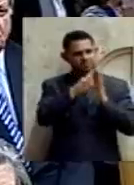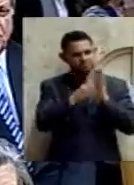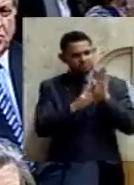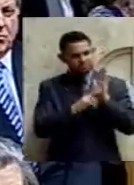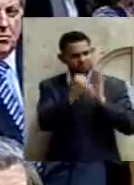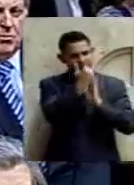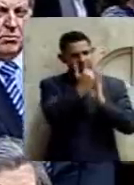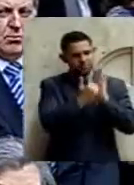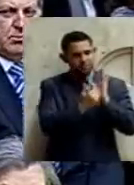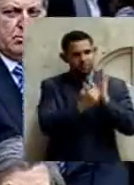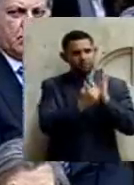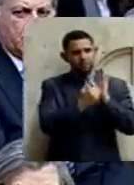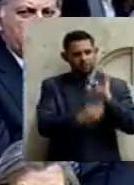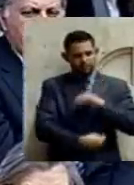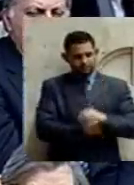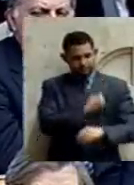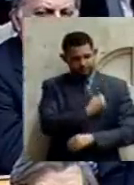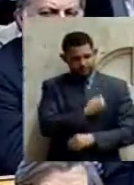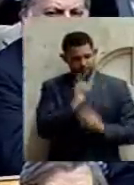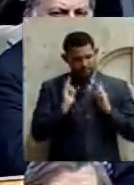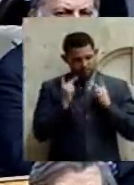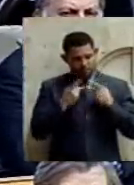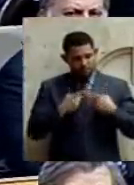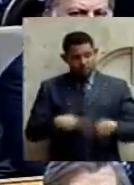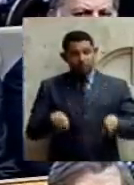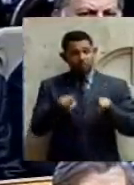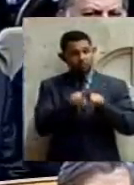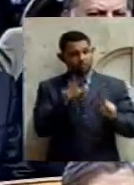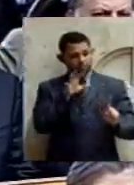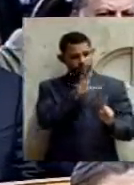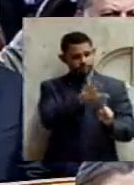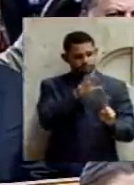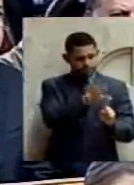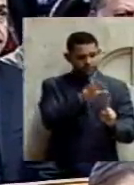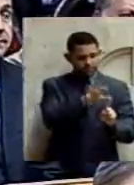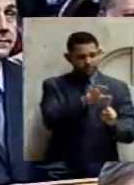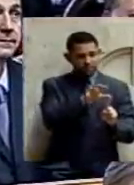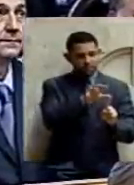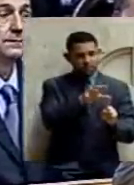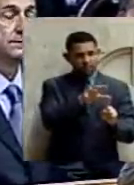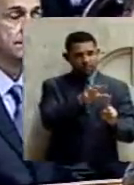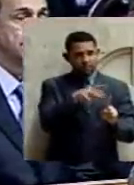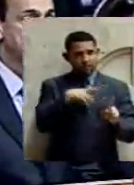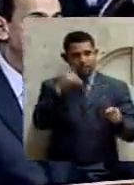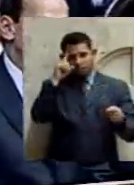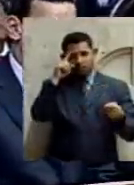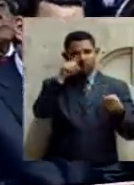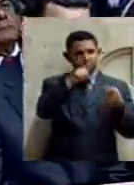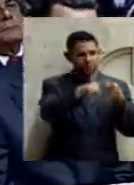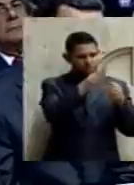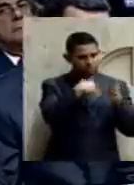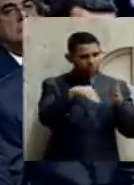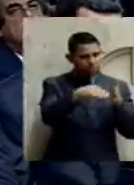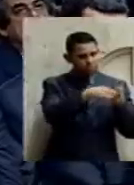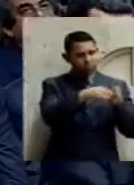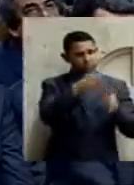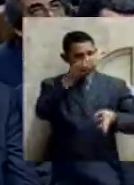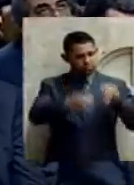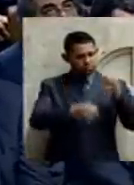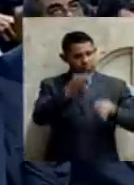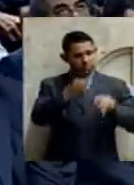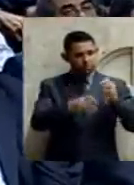penal da vida humana que influenciaram decisivamente o convencimento da Corte no julgamento da